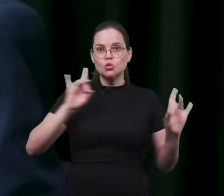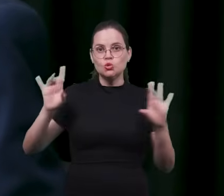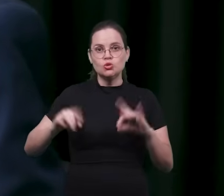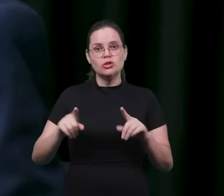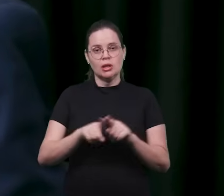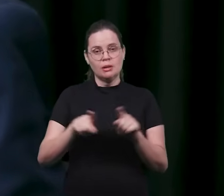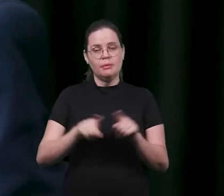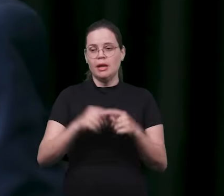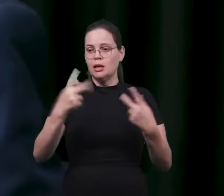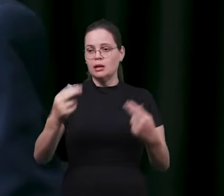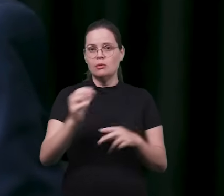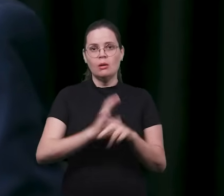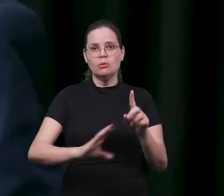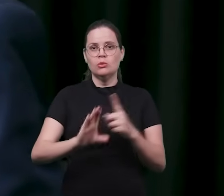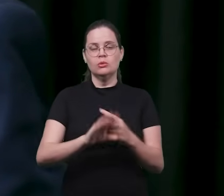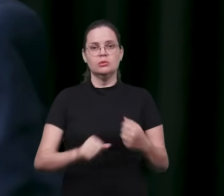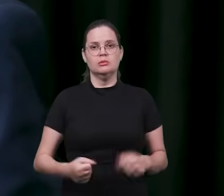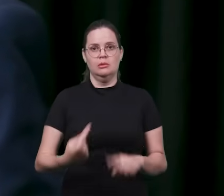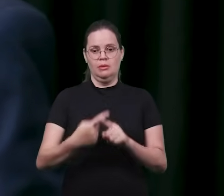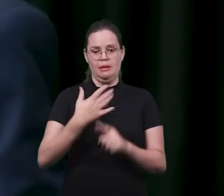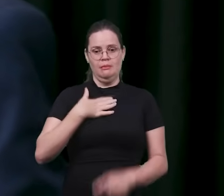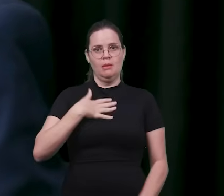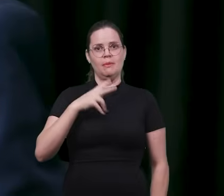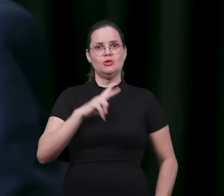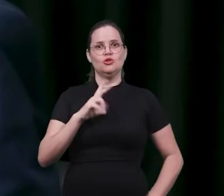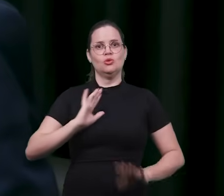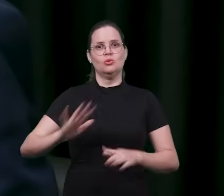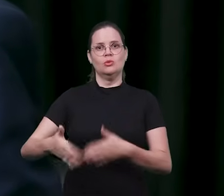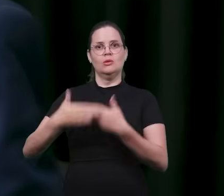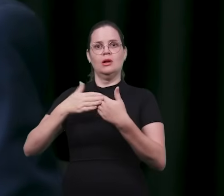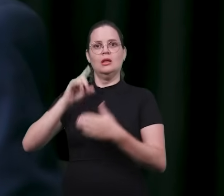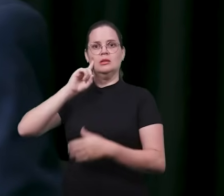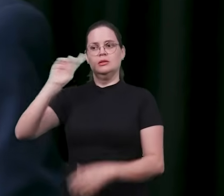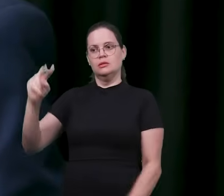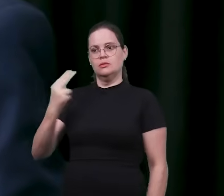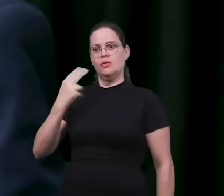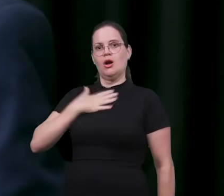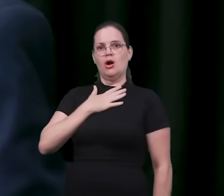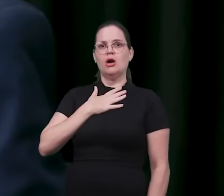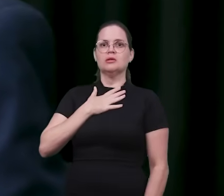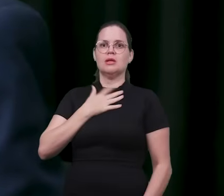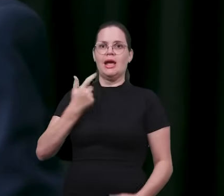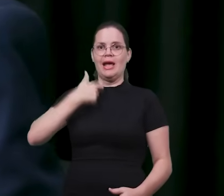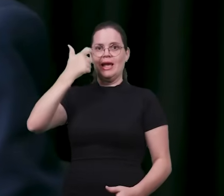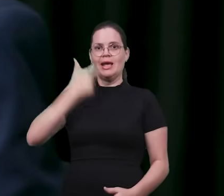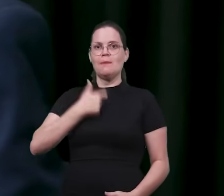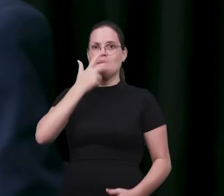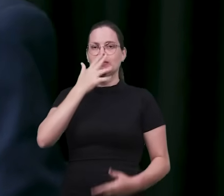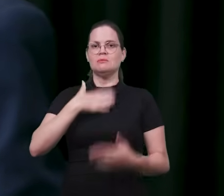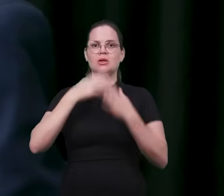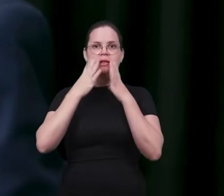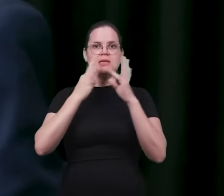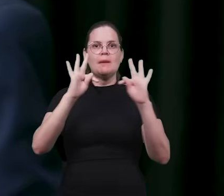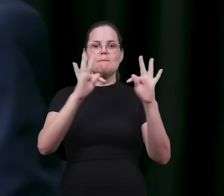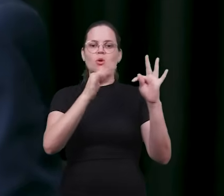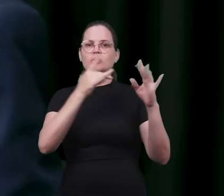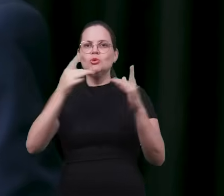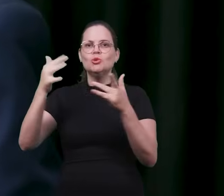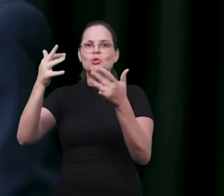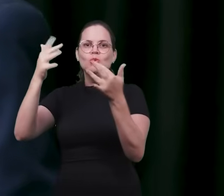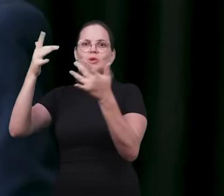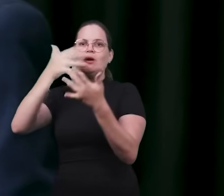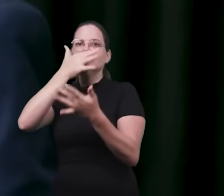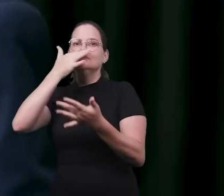ela precisa ser um culto ao Senhor, ela precisa ser agradável ao Senhor. O Senhor tem que olhar para nós e se agradar